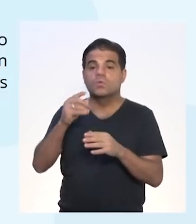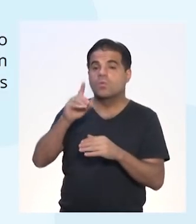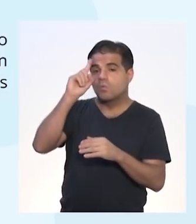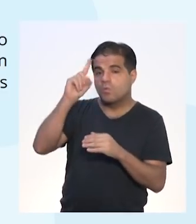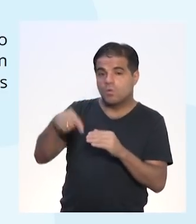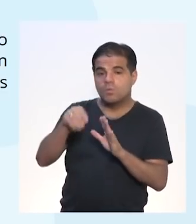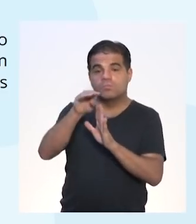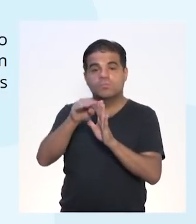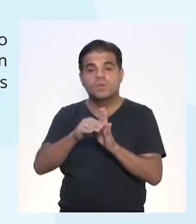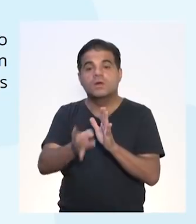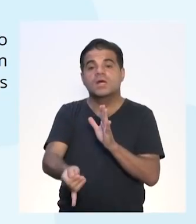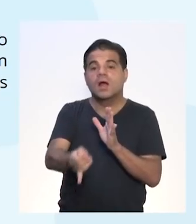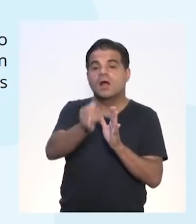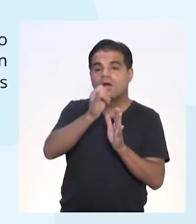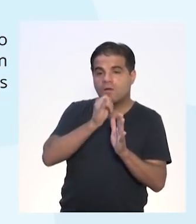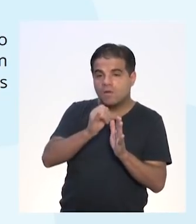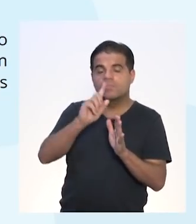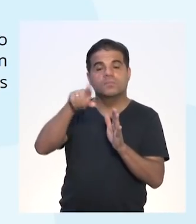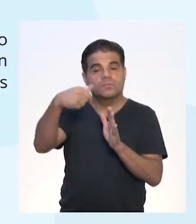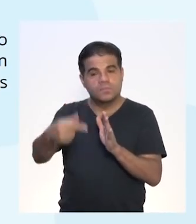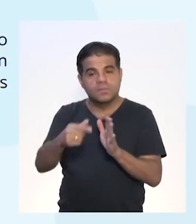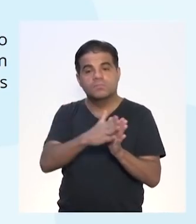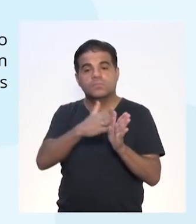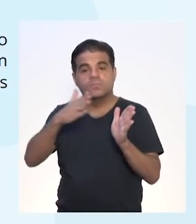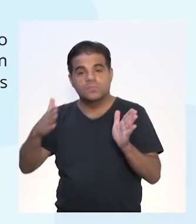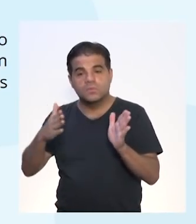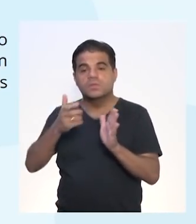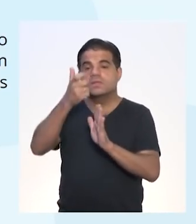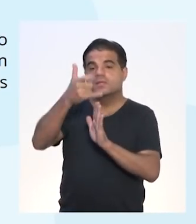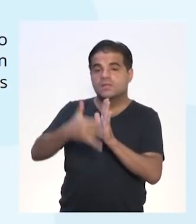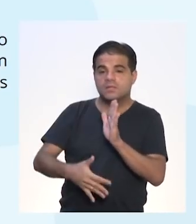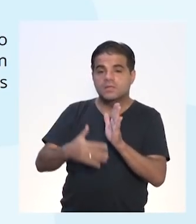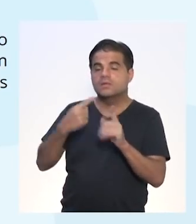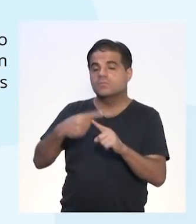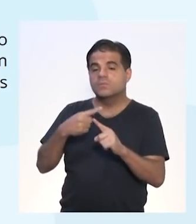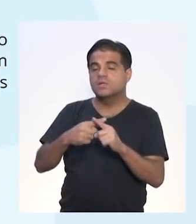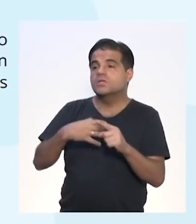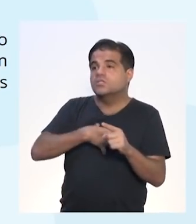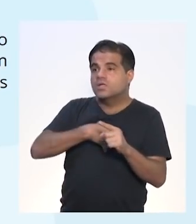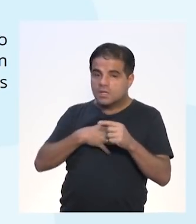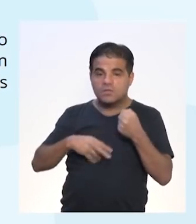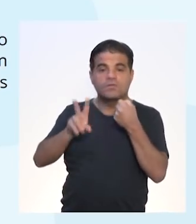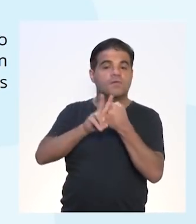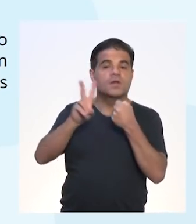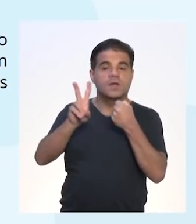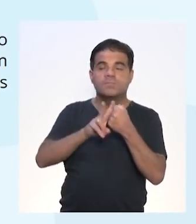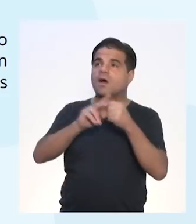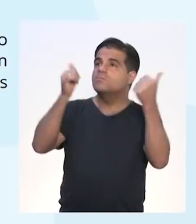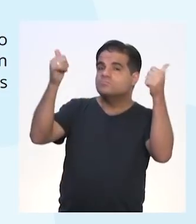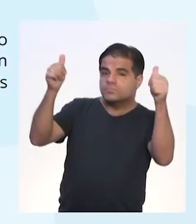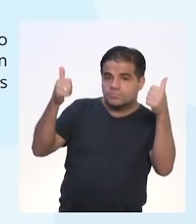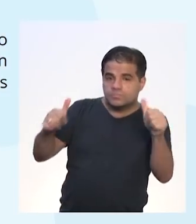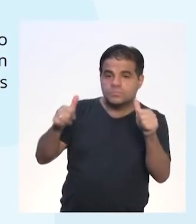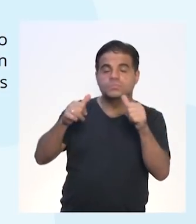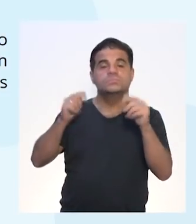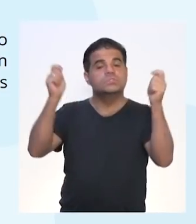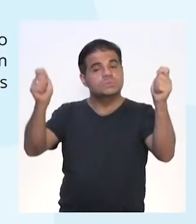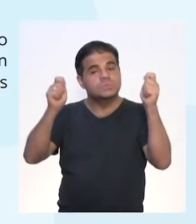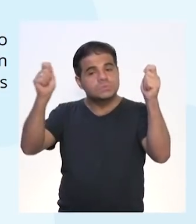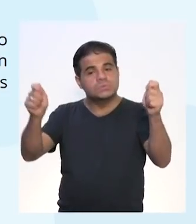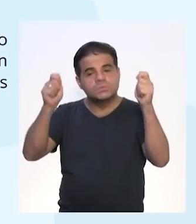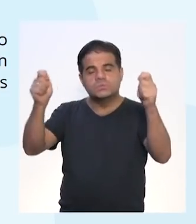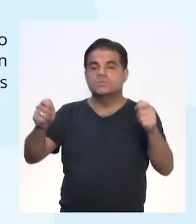ordem. Dê exemplos. Em seguida, explique por que essas formas verbais são comuns em cartazes de campanhas